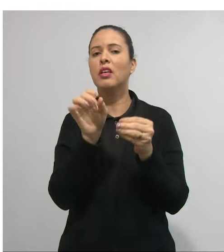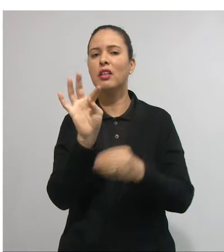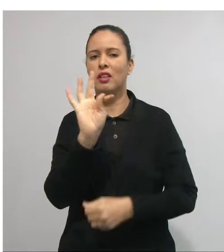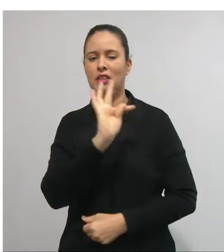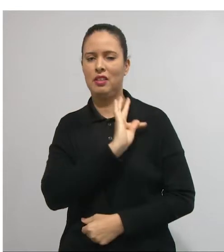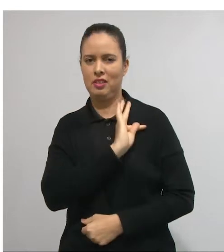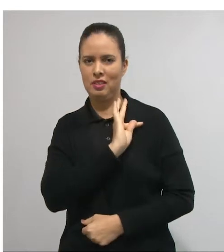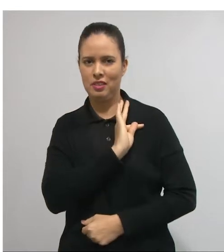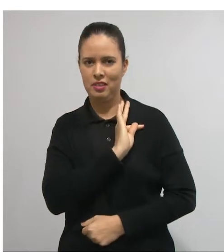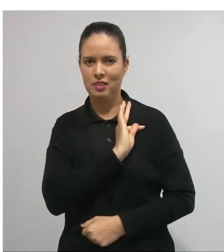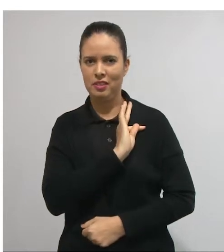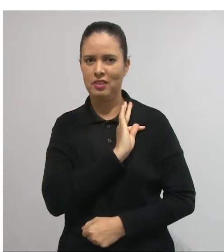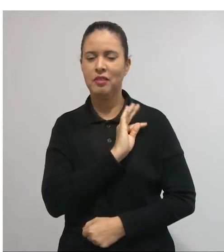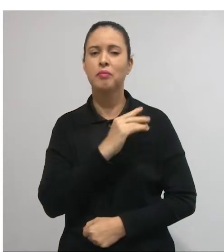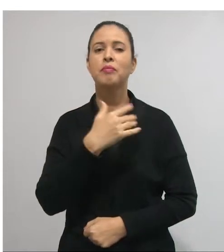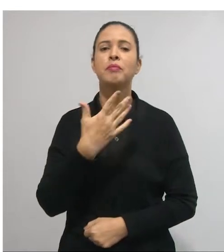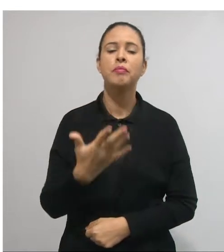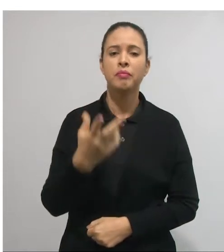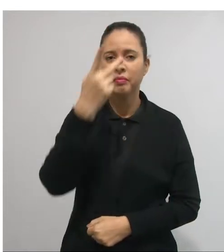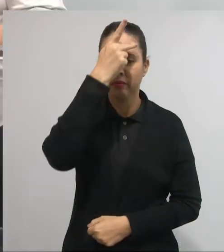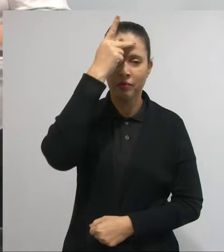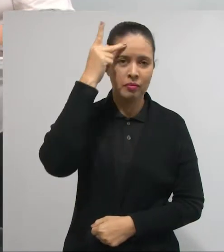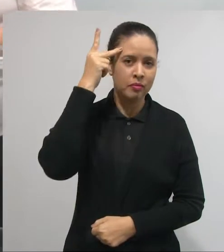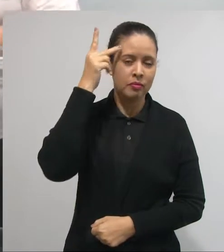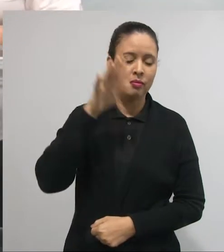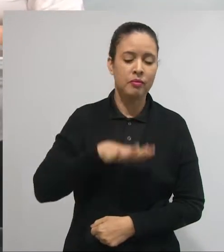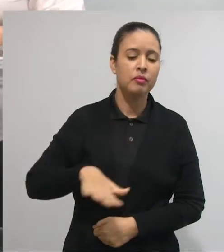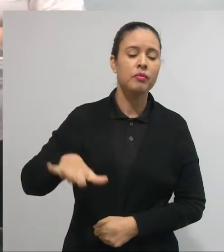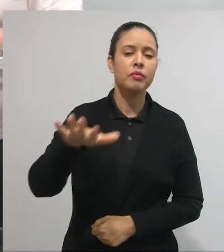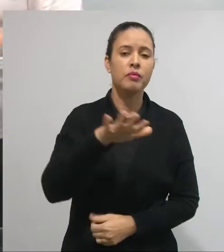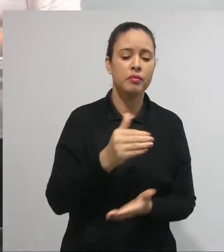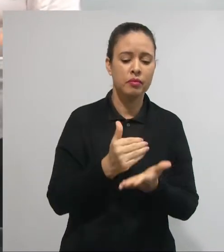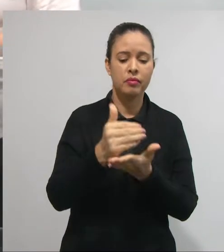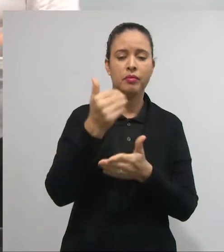ou seja, as pessoas que começaram a